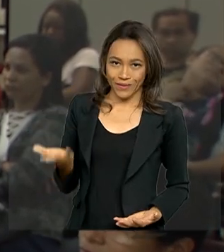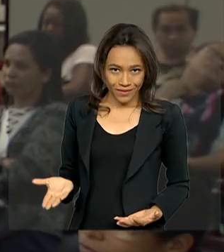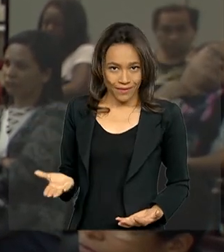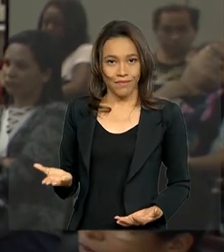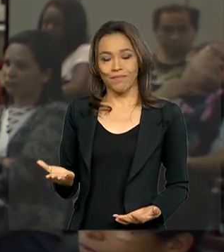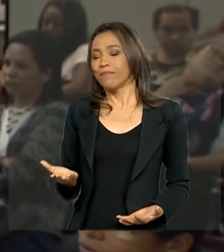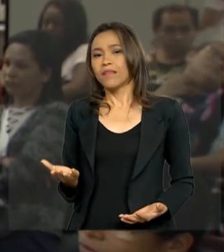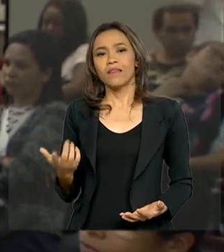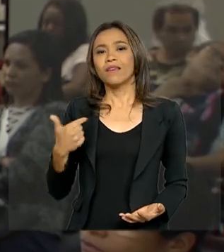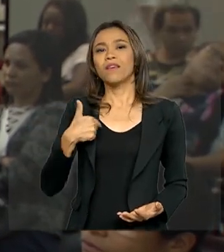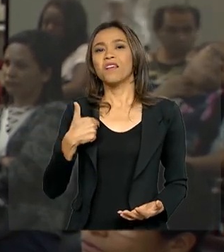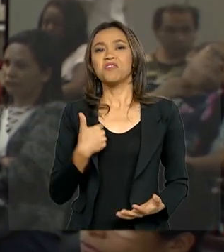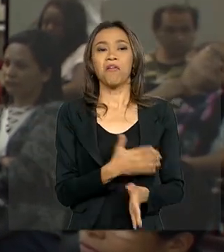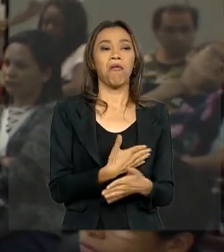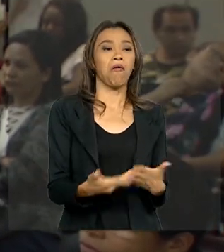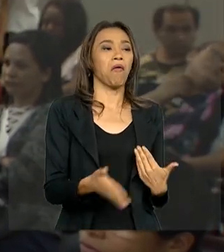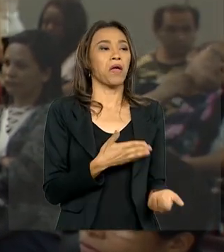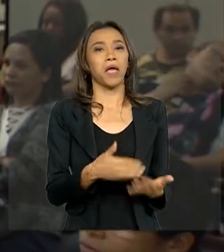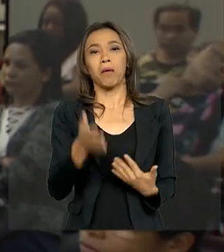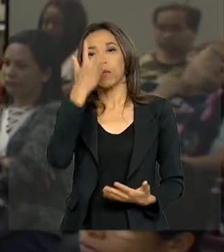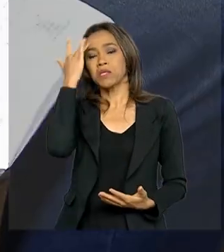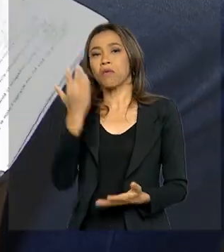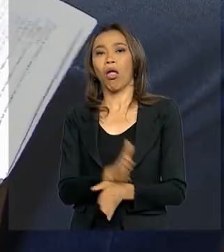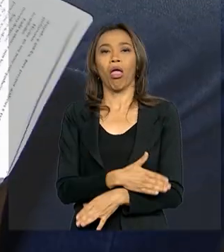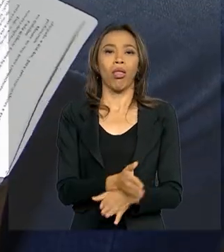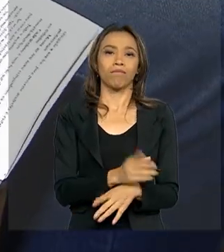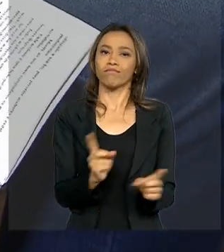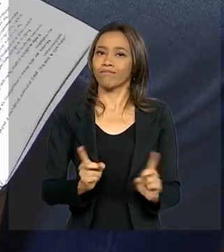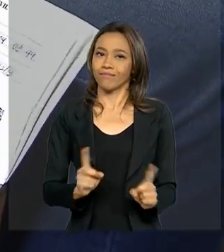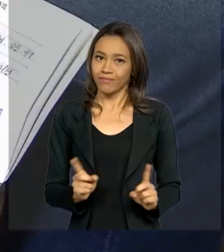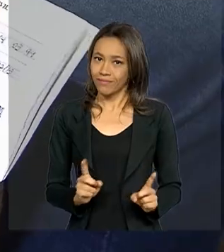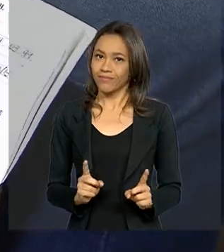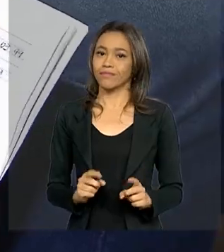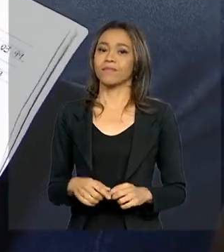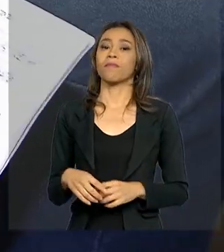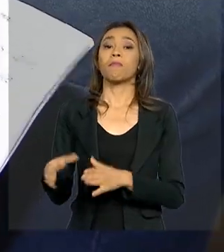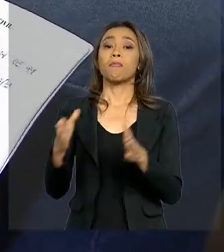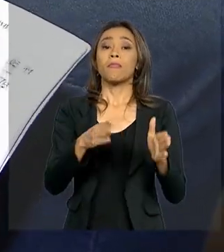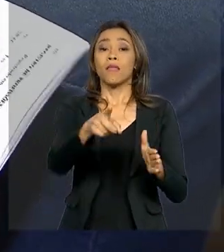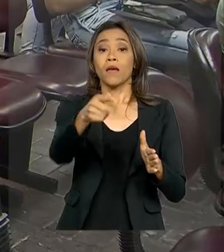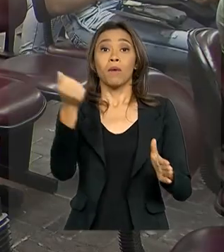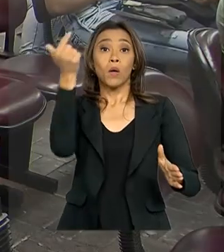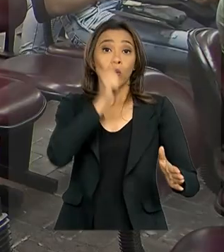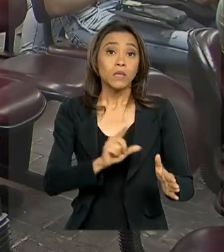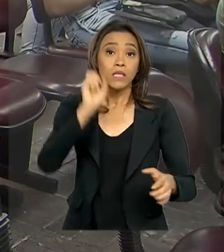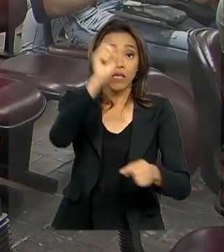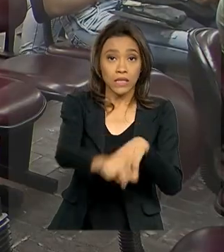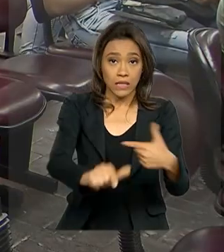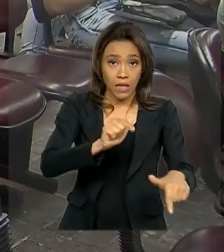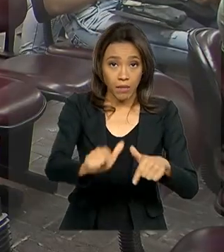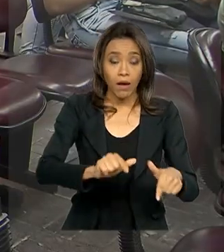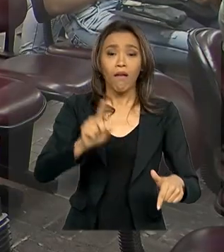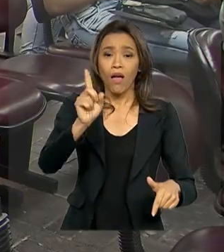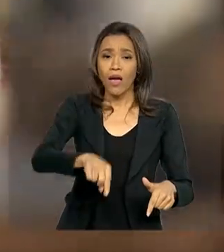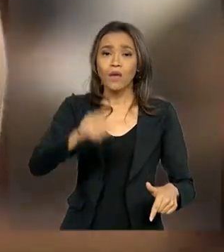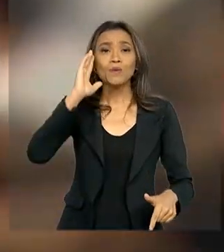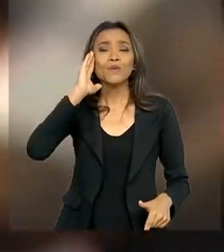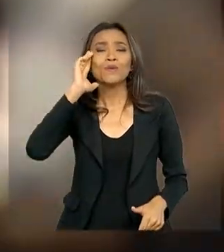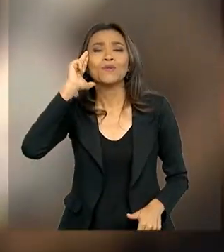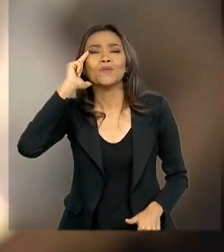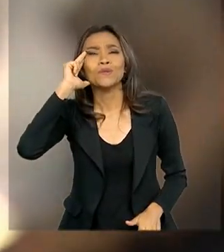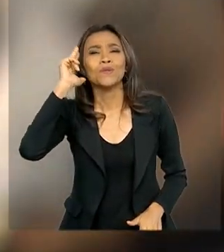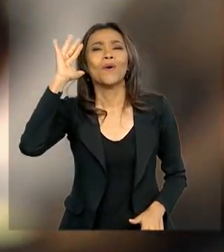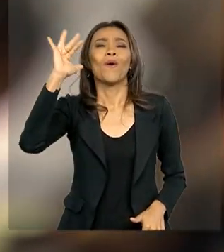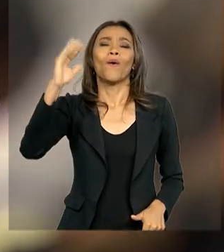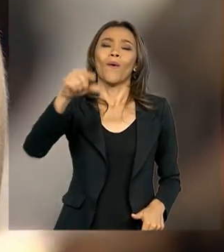rock e naturais romper a barreira do mercado de trabalho também é o sonho de igualar mas